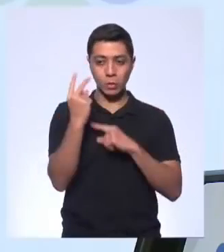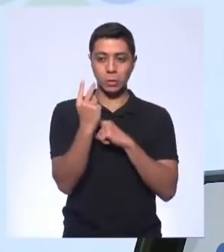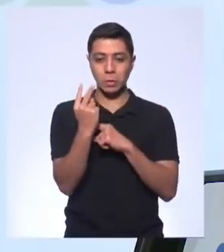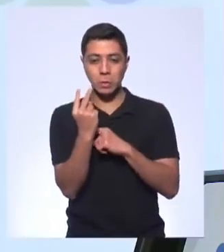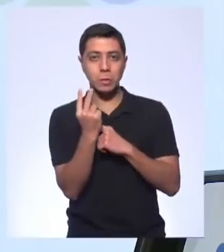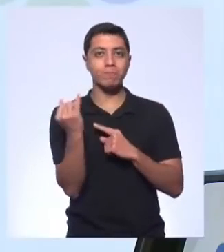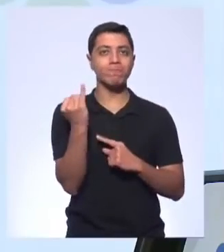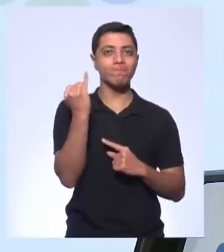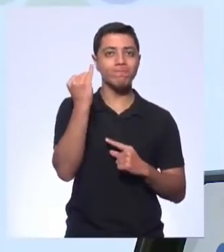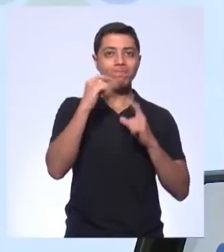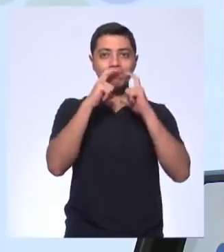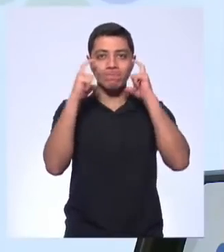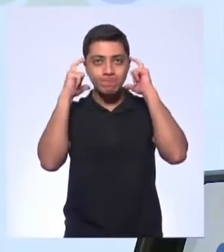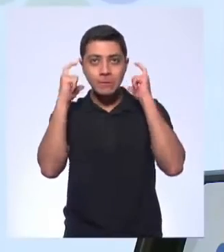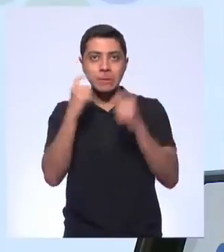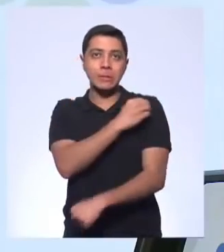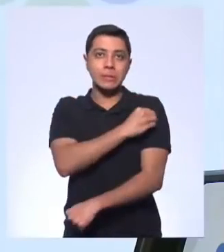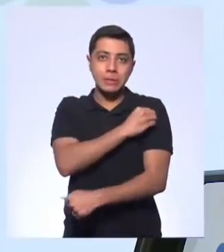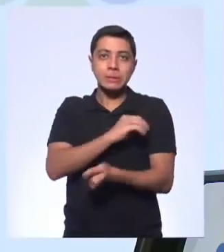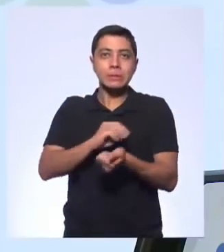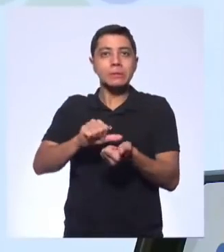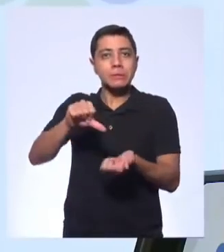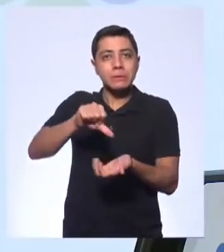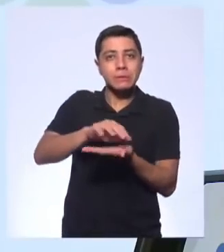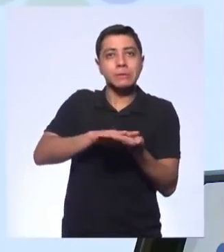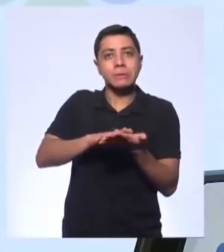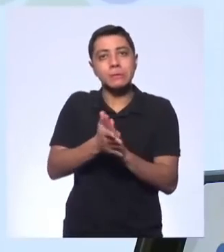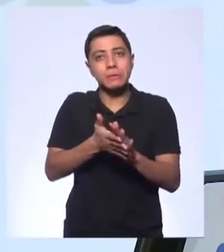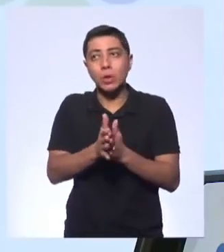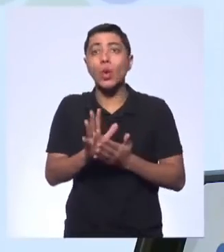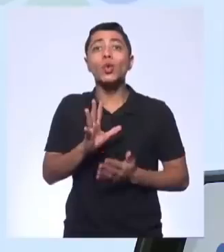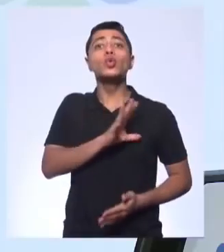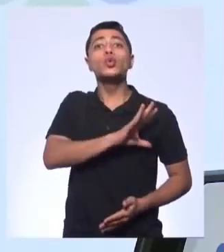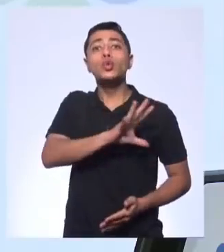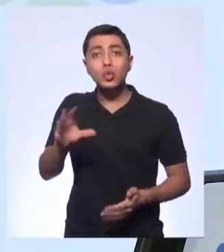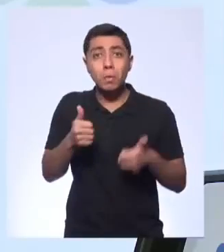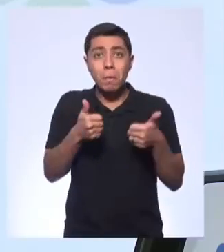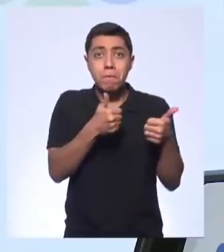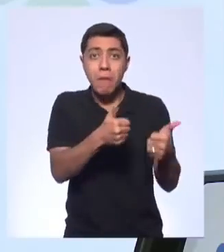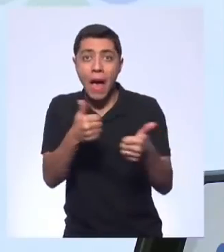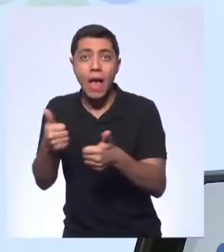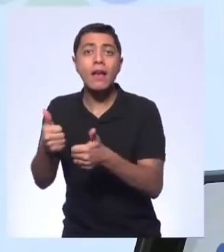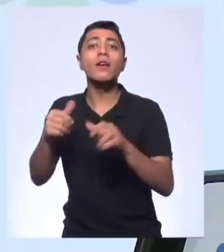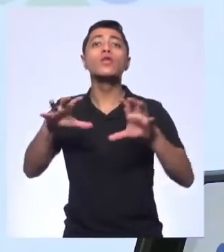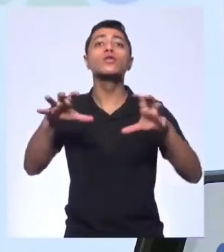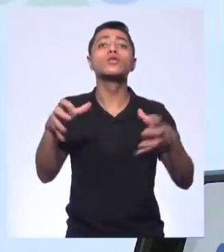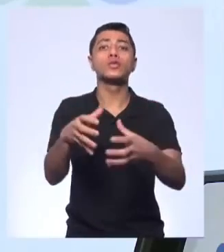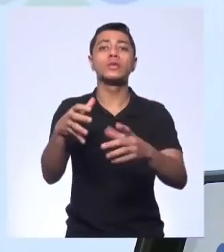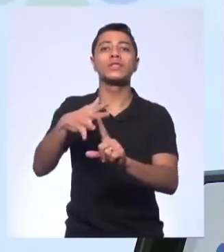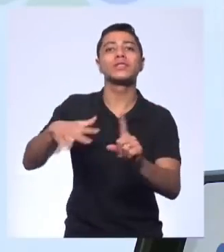gente consegue observar e perceber isso. Tá? E aí a gente vai entender um pouquinho agora, quando a gente